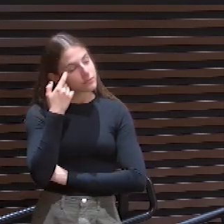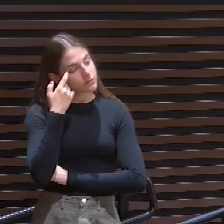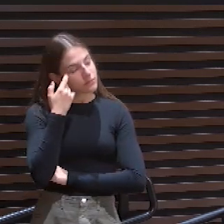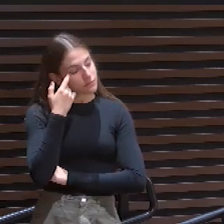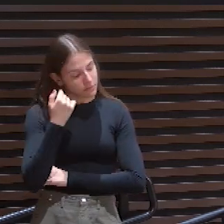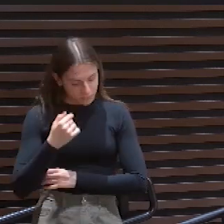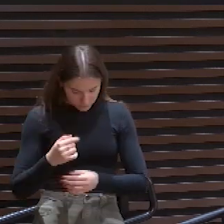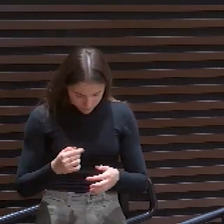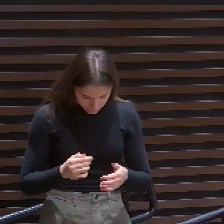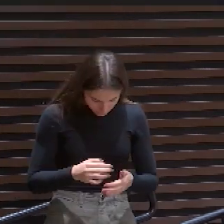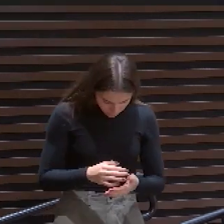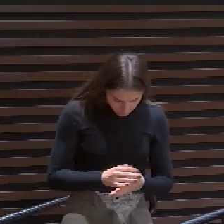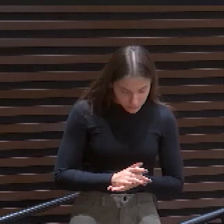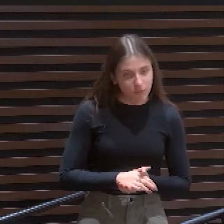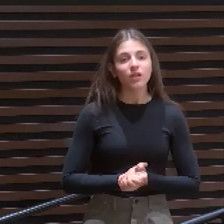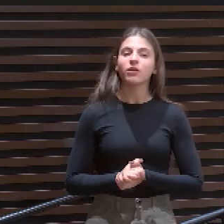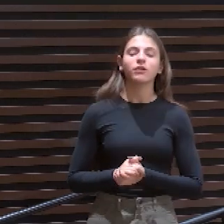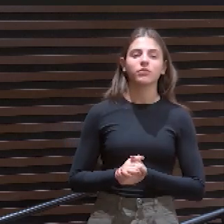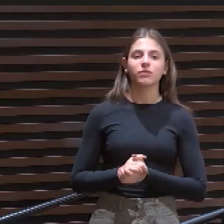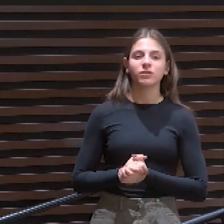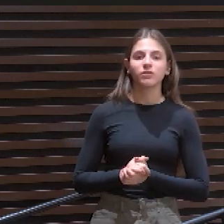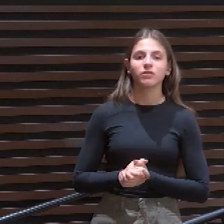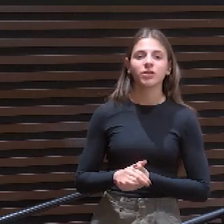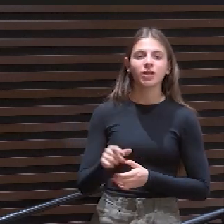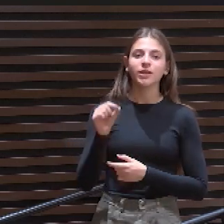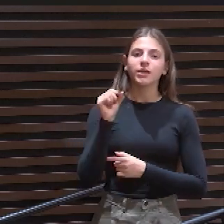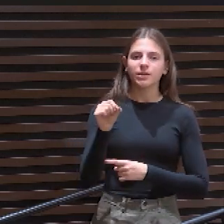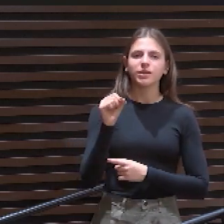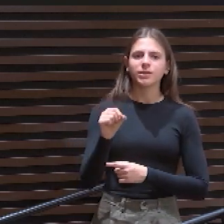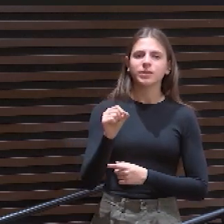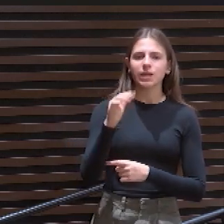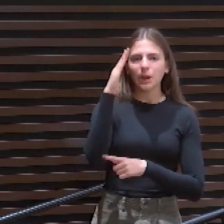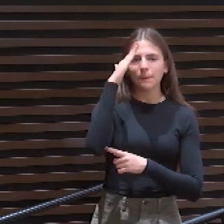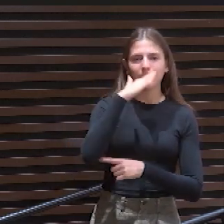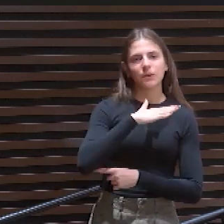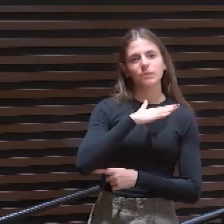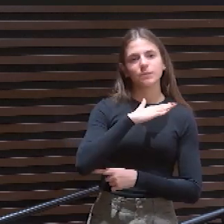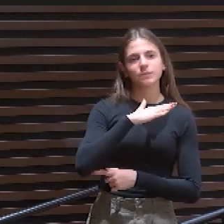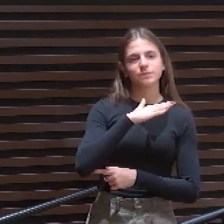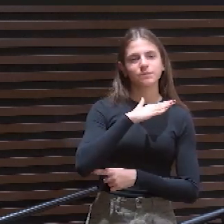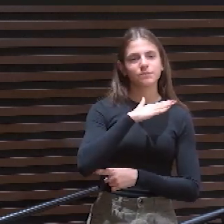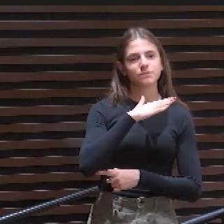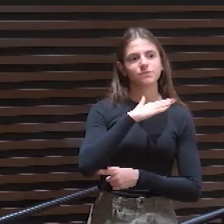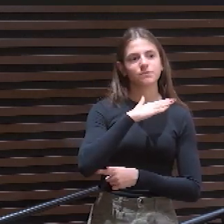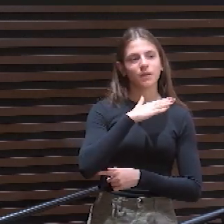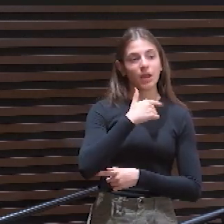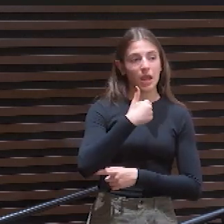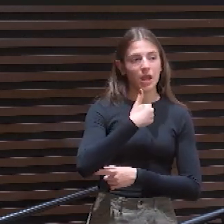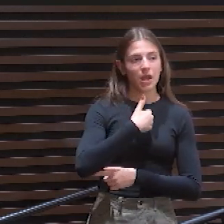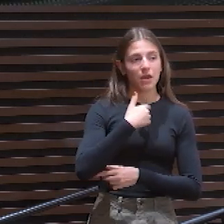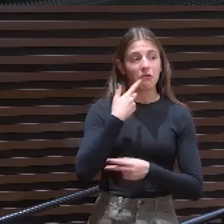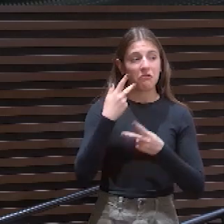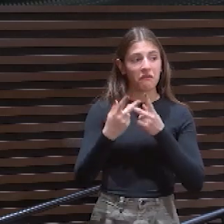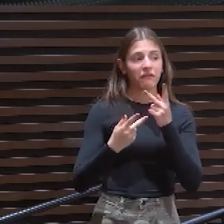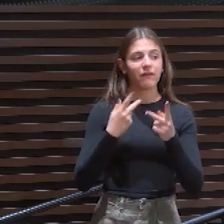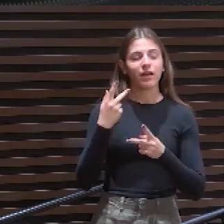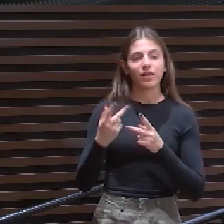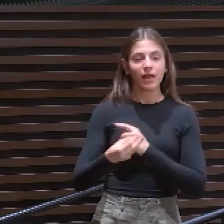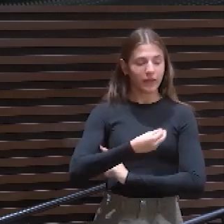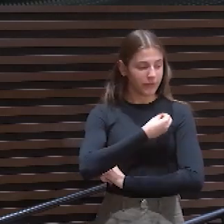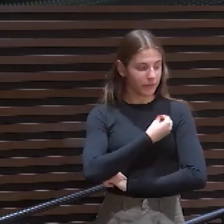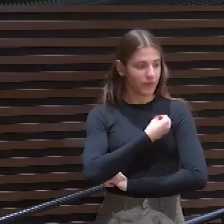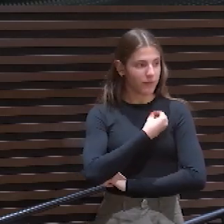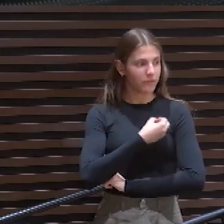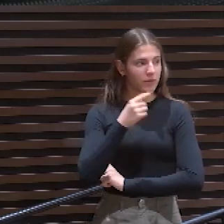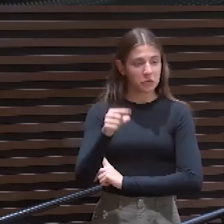Queridos, o que é maledicência? Vamos ser práticos. É eu falar da vida do próximo